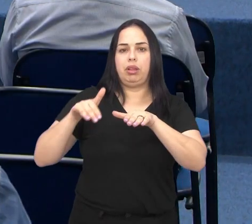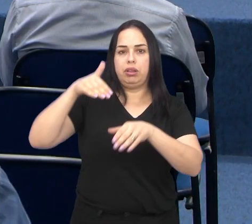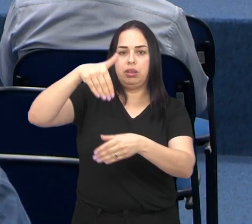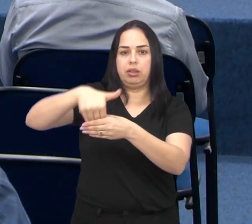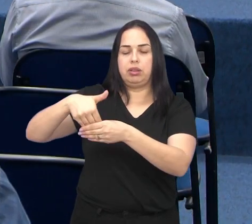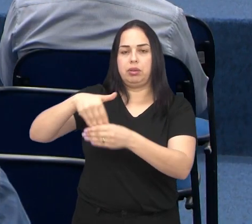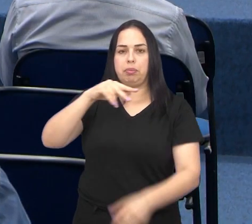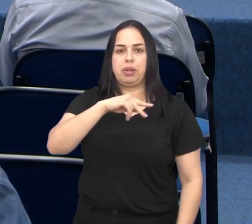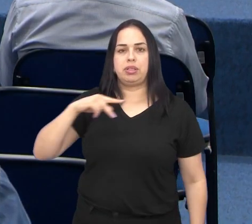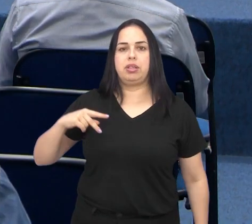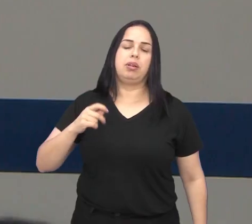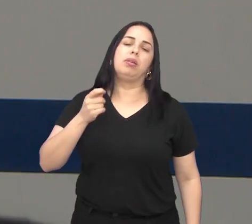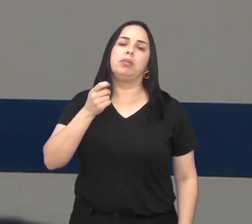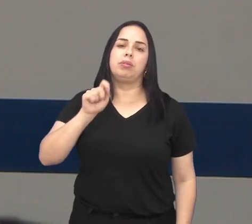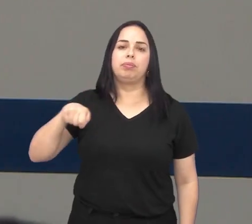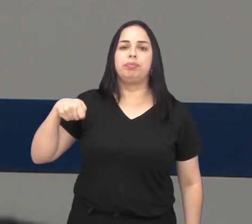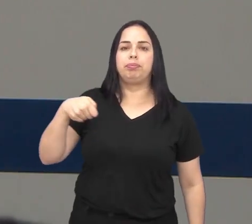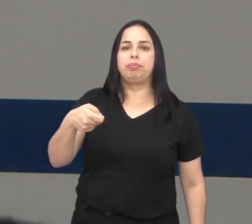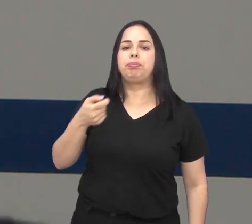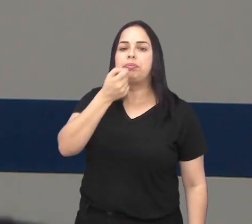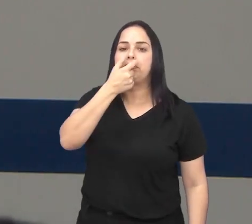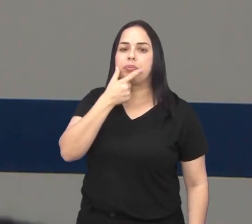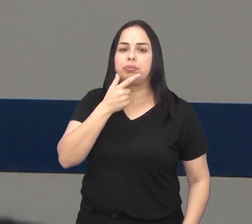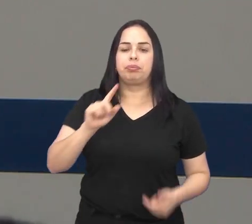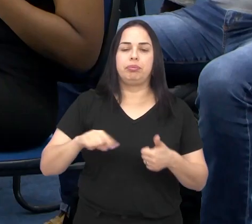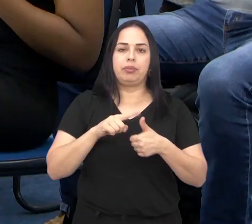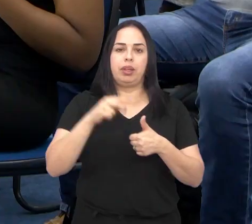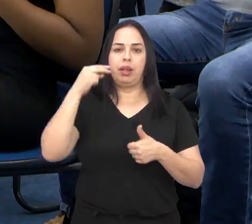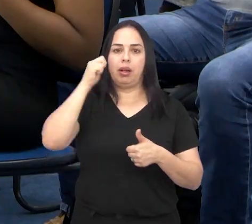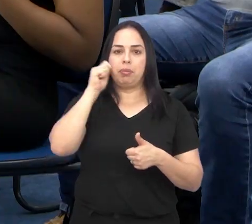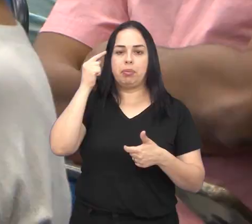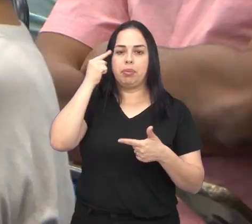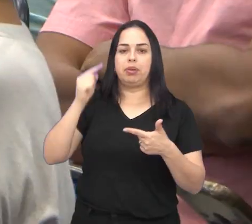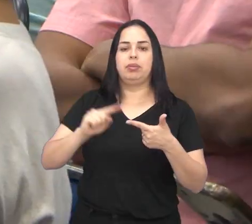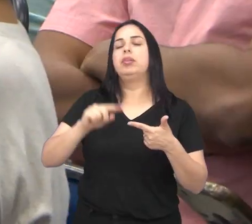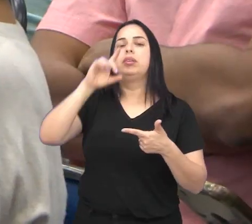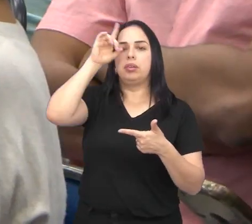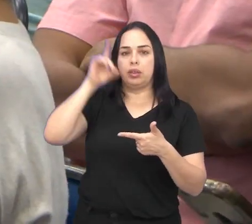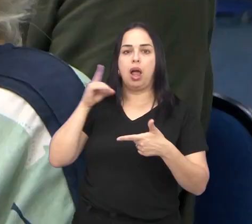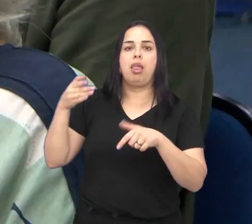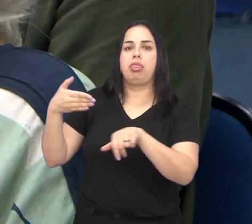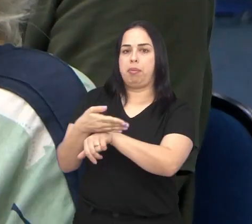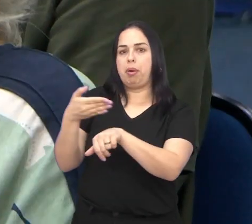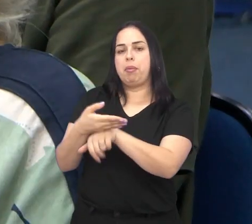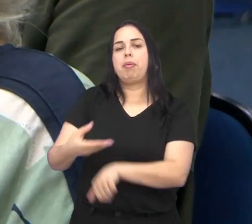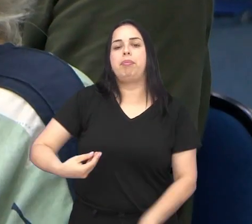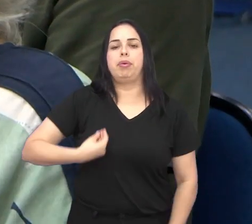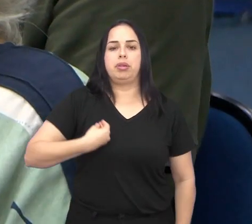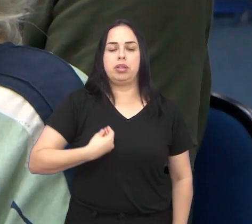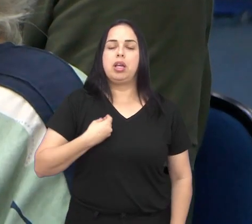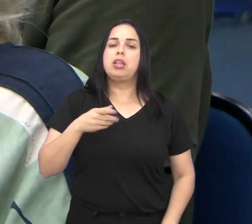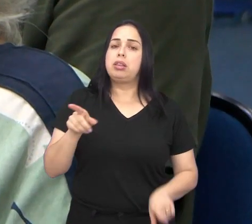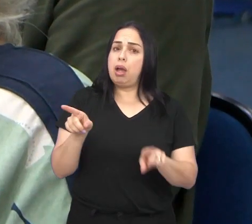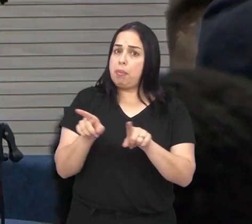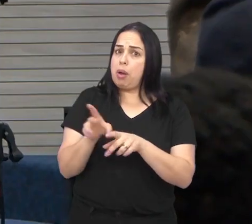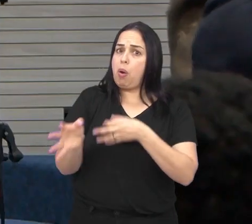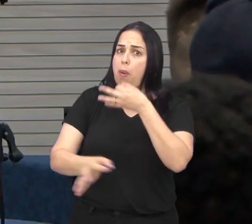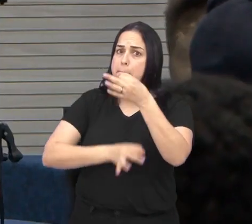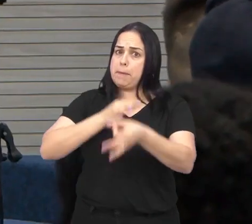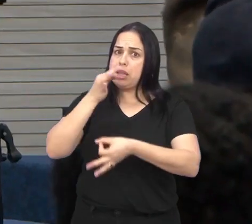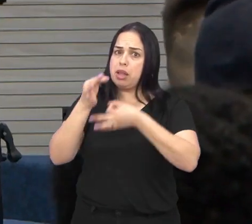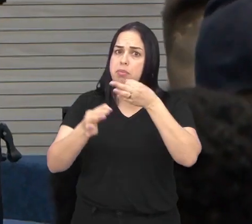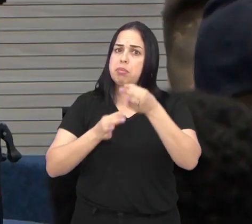audiência pública foi presidida pelo vereador Roberto do Eleven. As vereadoras Amélia Naomi e Dulce Rita também participaram e